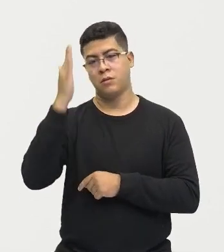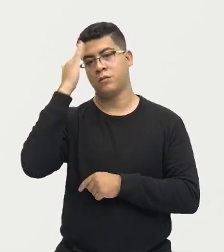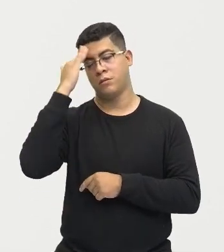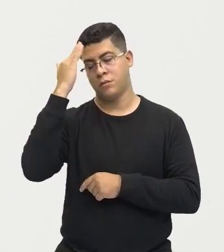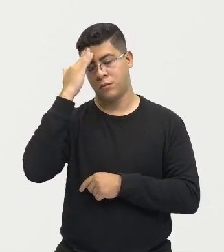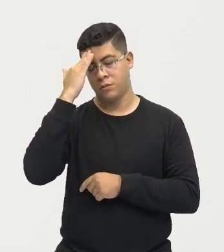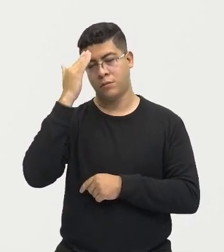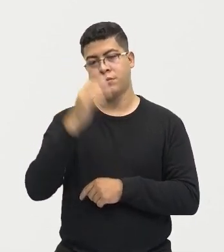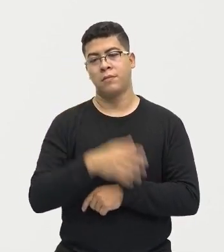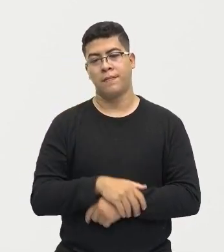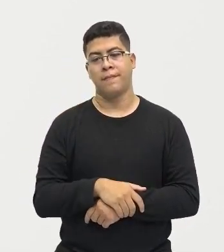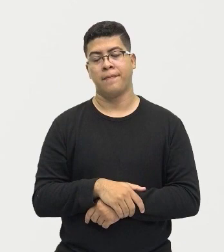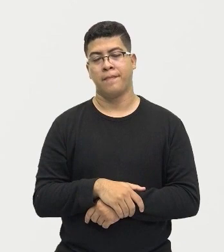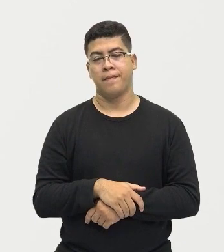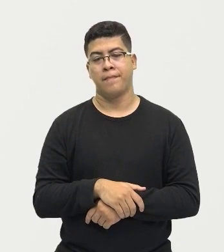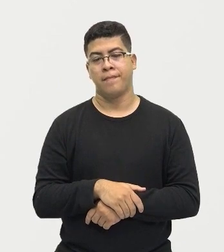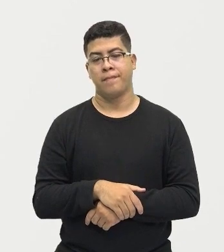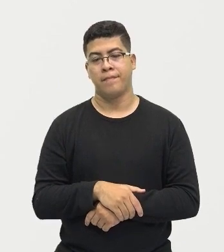Prosseguindo.